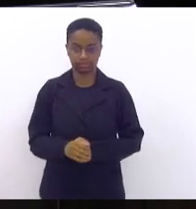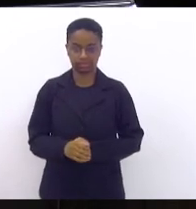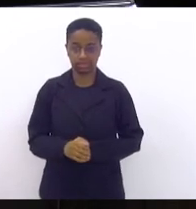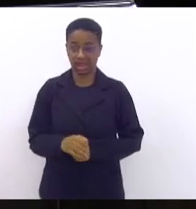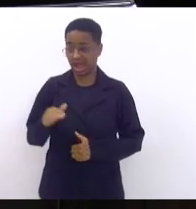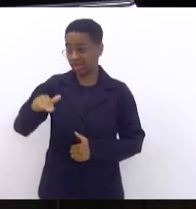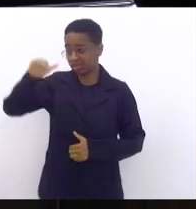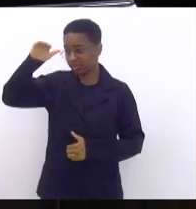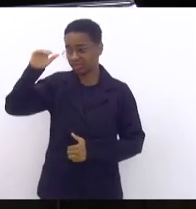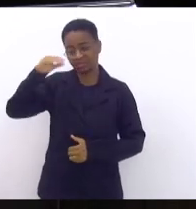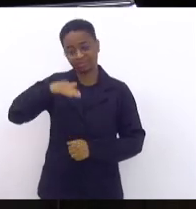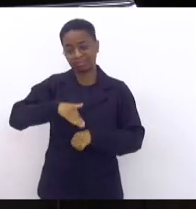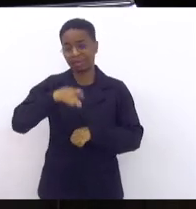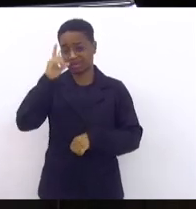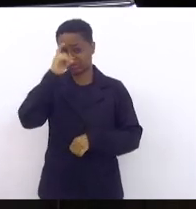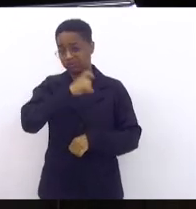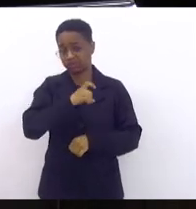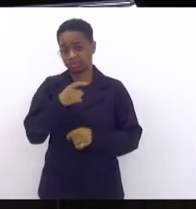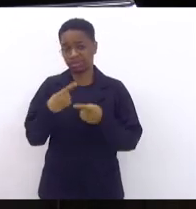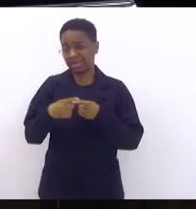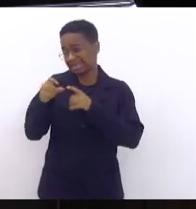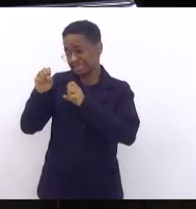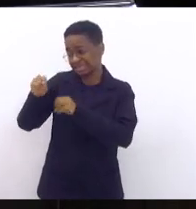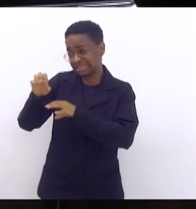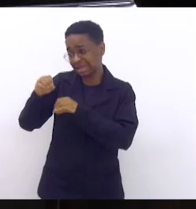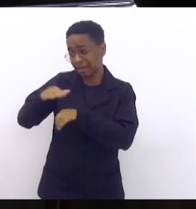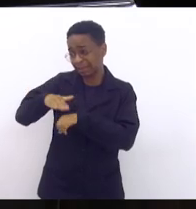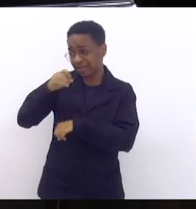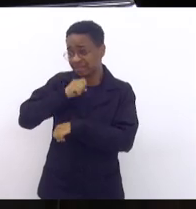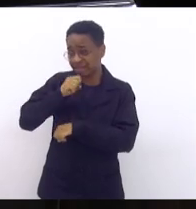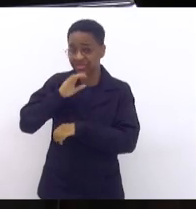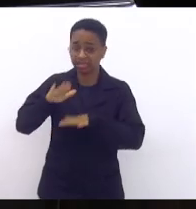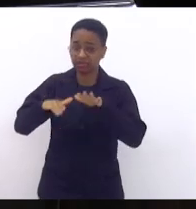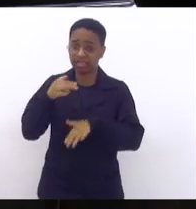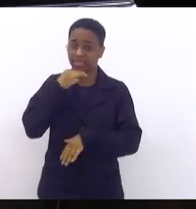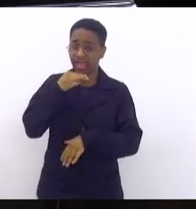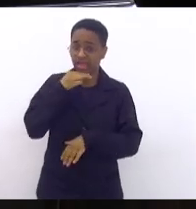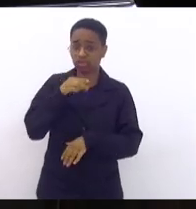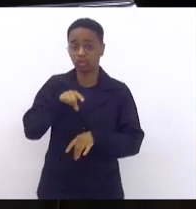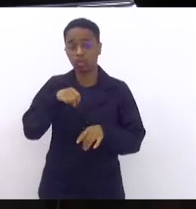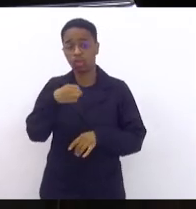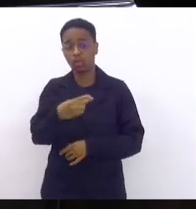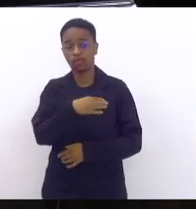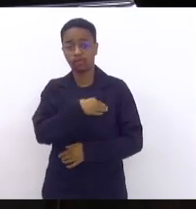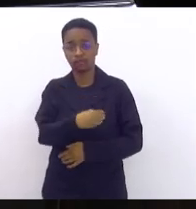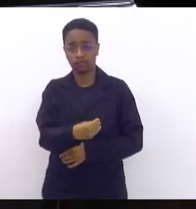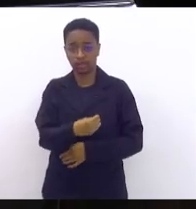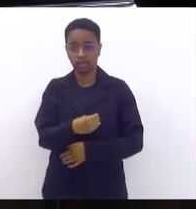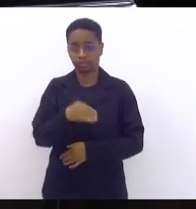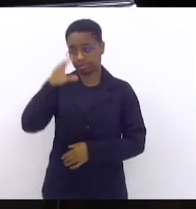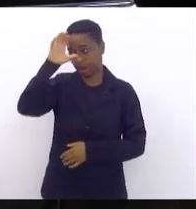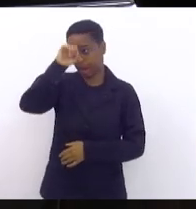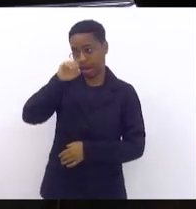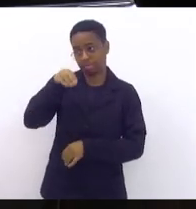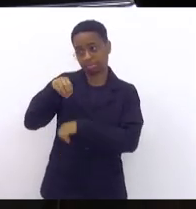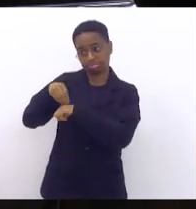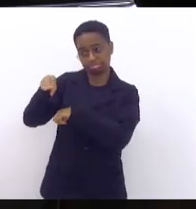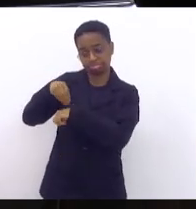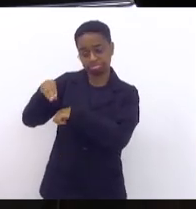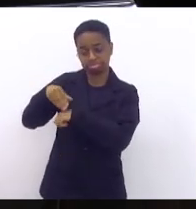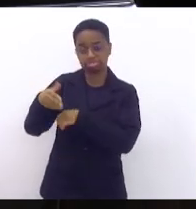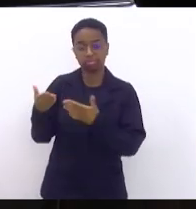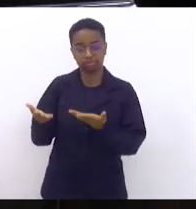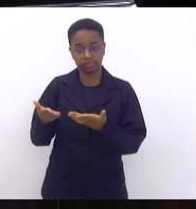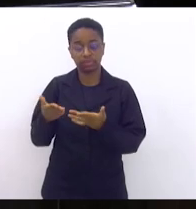vão ser mais difícil talvez ensinar os mais velhos vão ser através dos seus netos dos seus filhos e a gente tem que mudar a educação